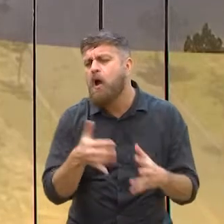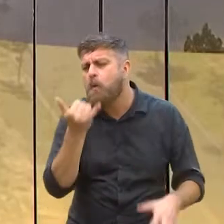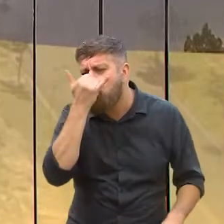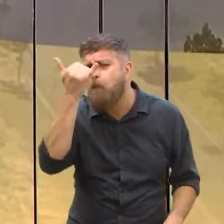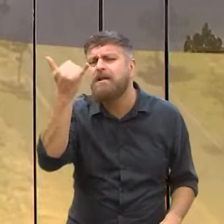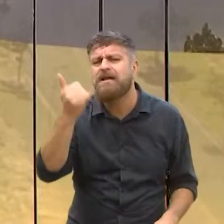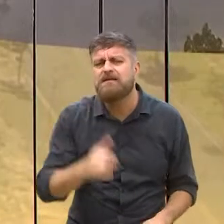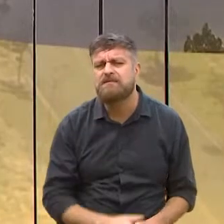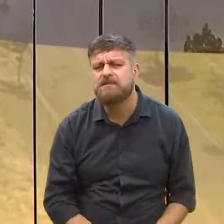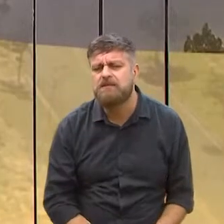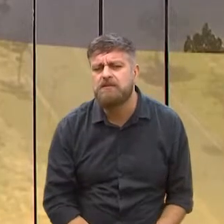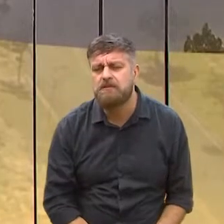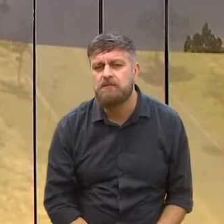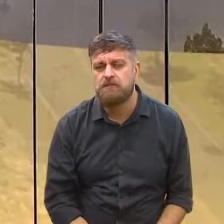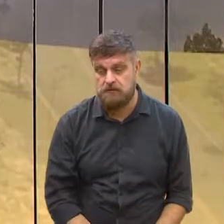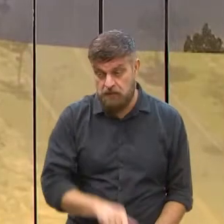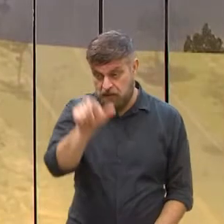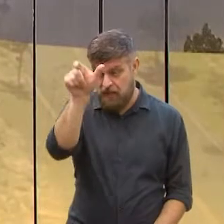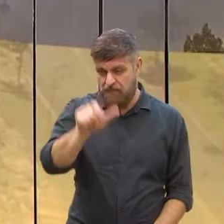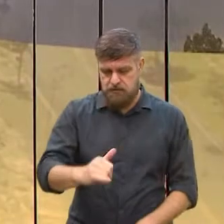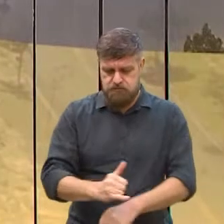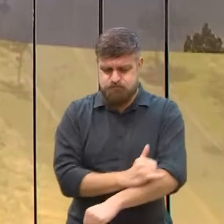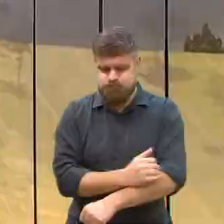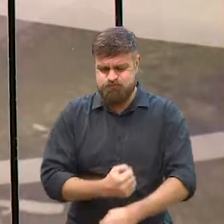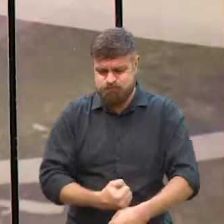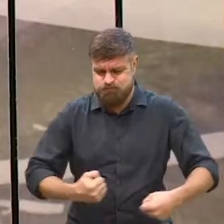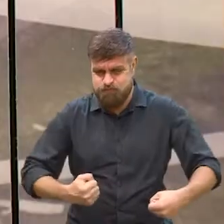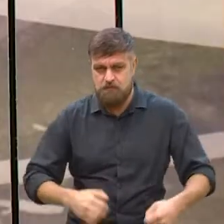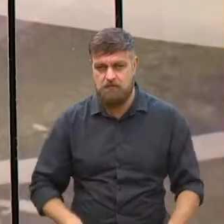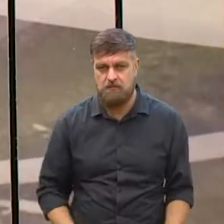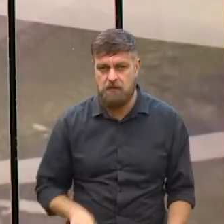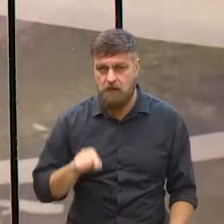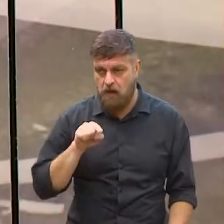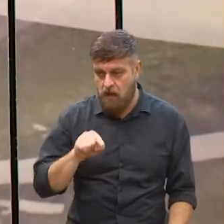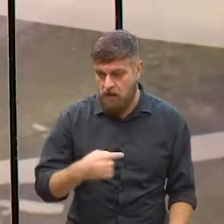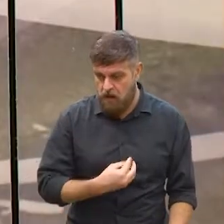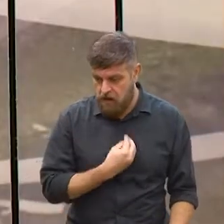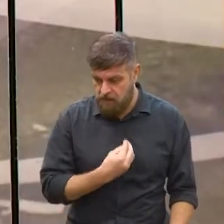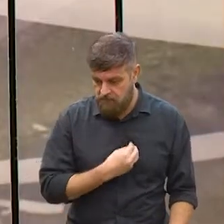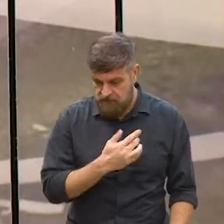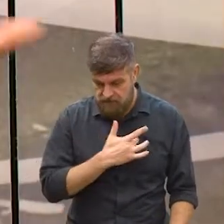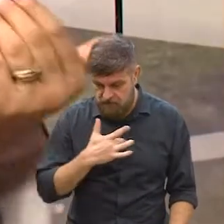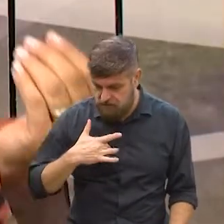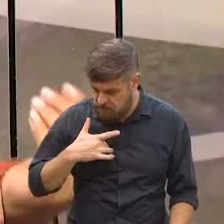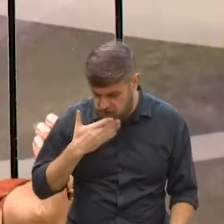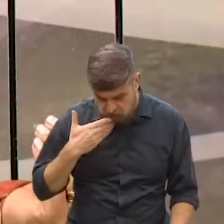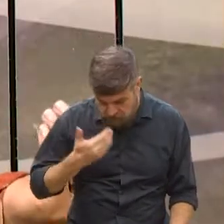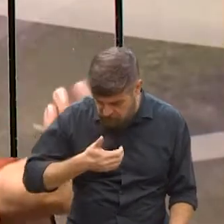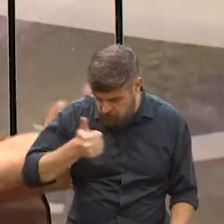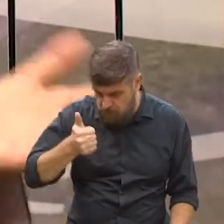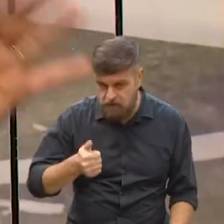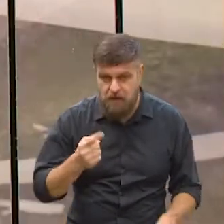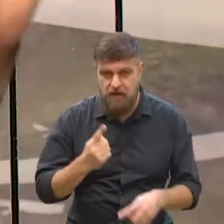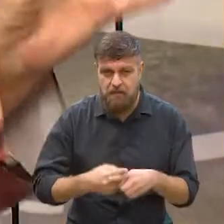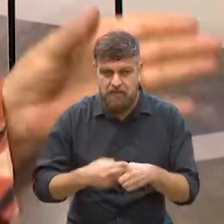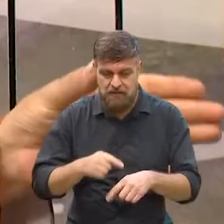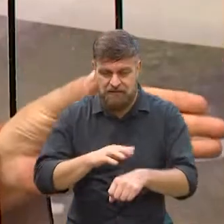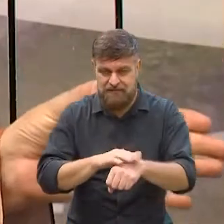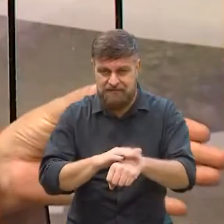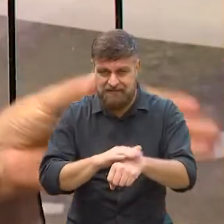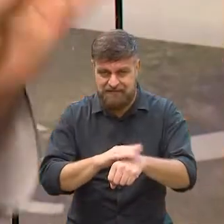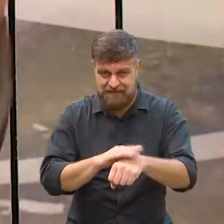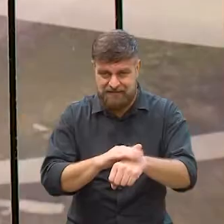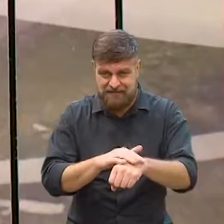no caso da pessoa obesa, elas melhoram sim, com... as doenças, né? É porque a gente está falando dessas doenças enquanto a pessoa